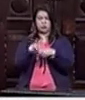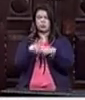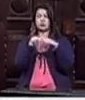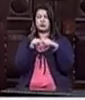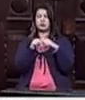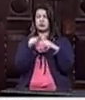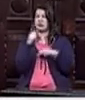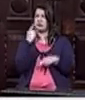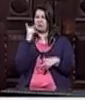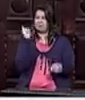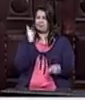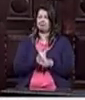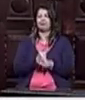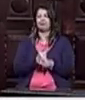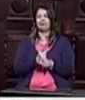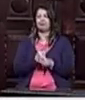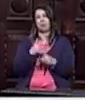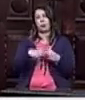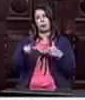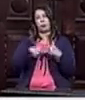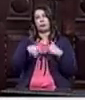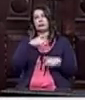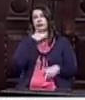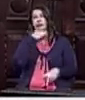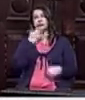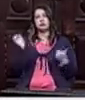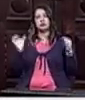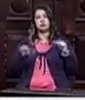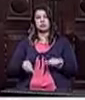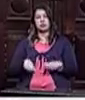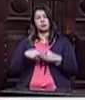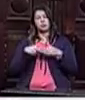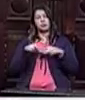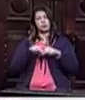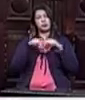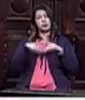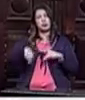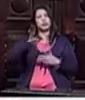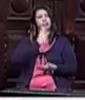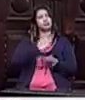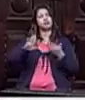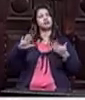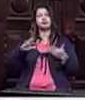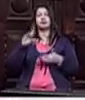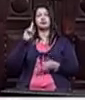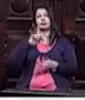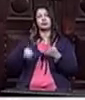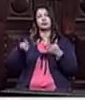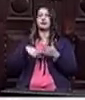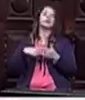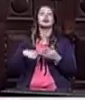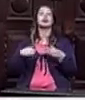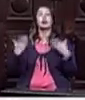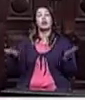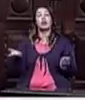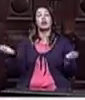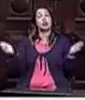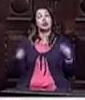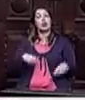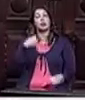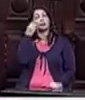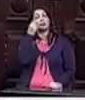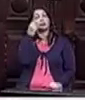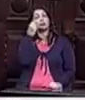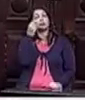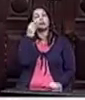nessa situação. Isso não se resolve apenas com impeachment, porque talvez o impeachment agora seja uma maneira daqueles que são